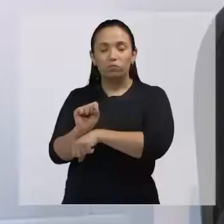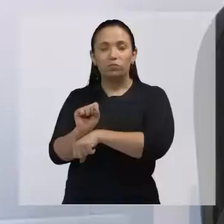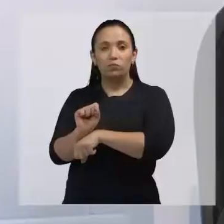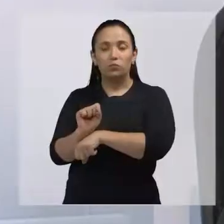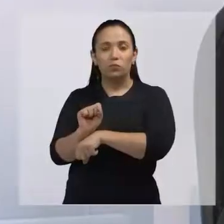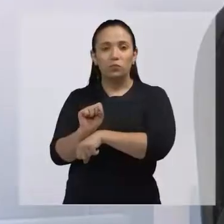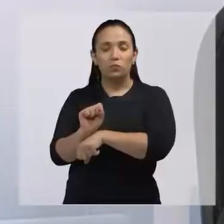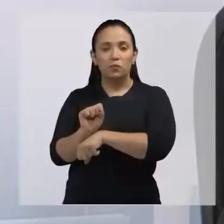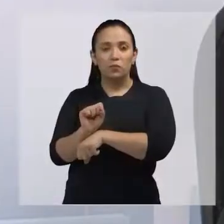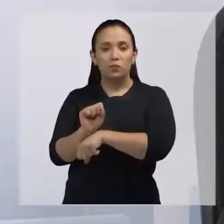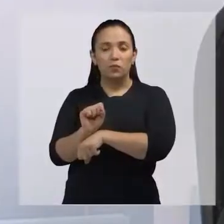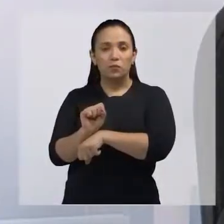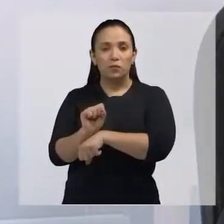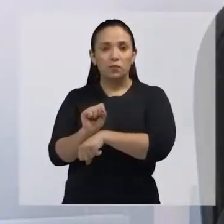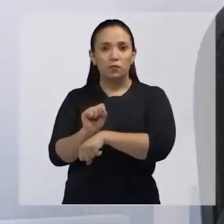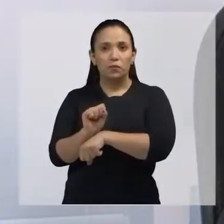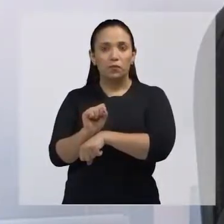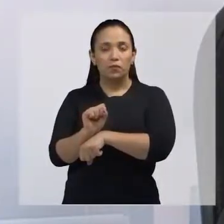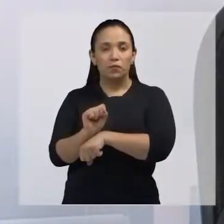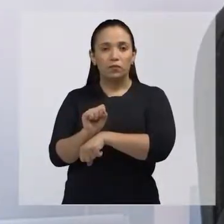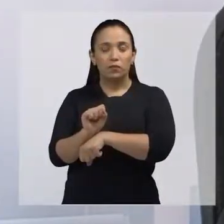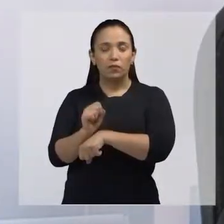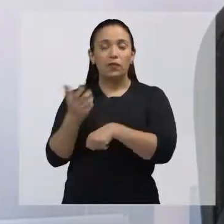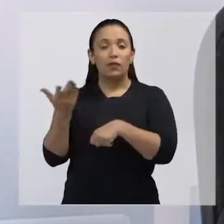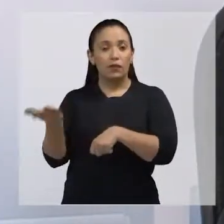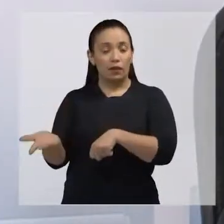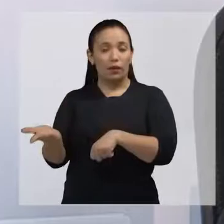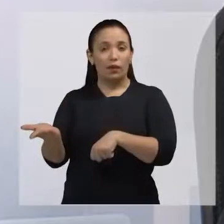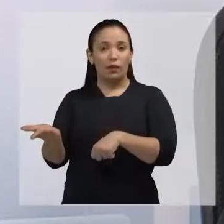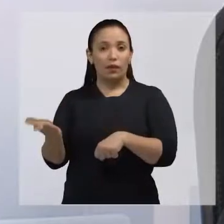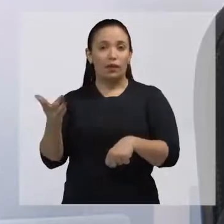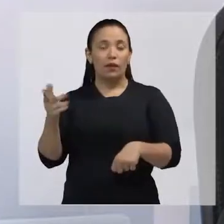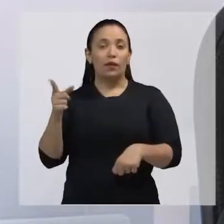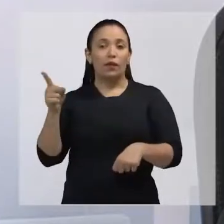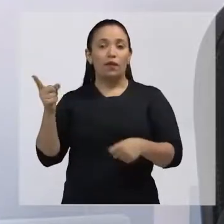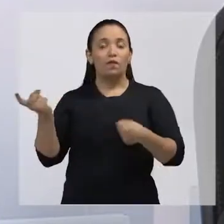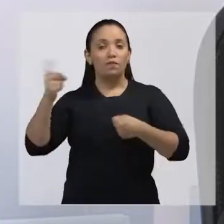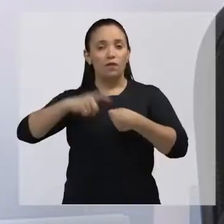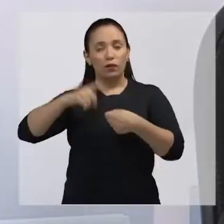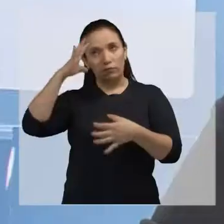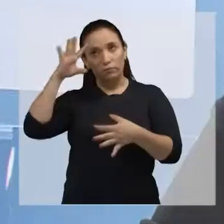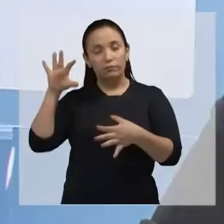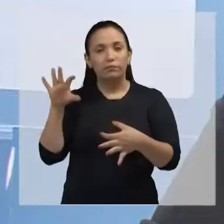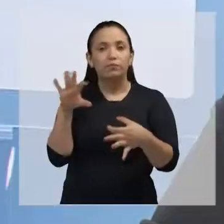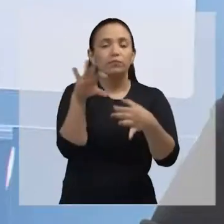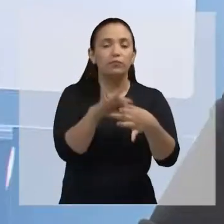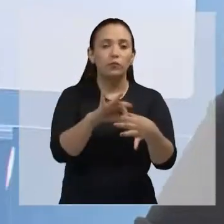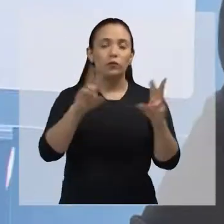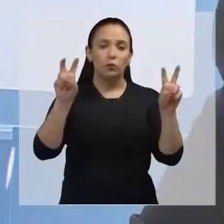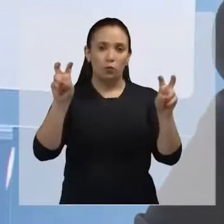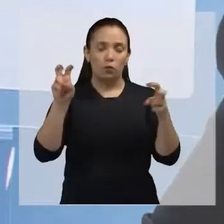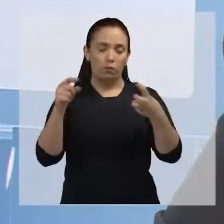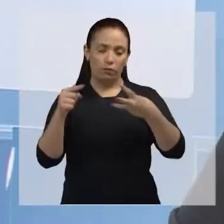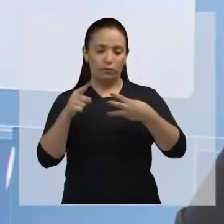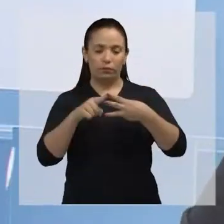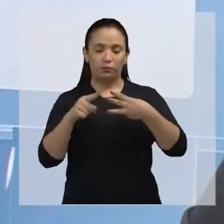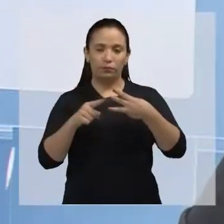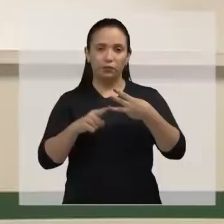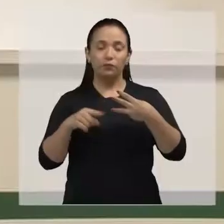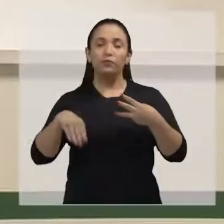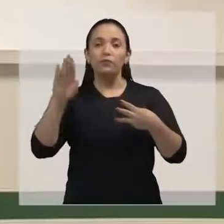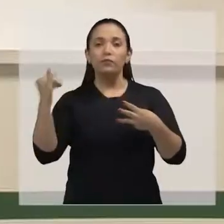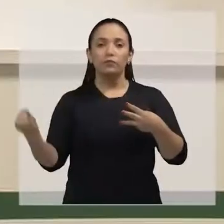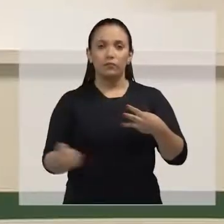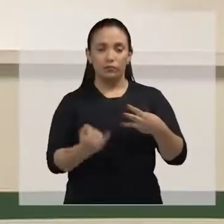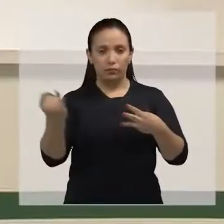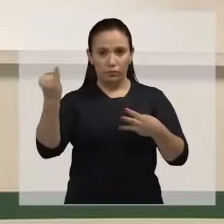estátua ou tá não? Foca aqui o Luiz, você está em estátua, está parado aí. Tinha deixado o Luiz parado em estátua, ele estava querendo dizer 3 coisas fundamentais nesse